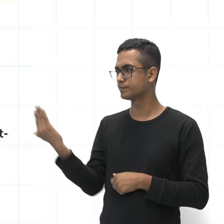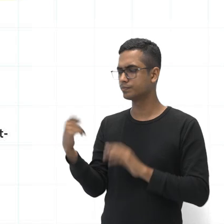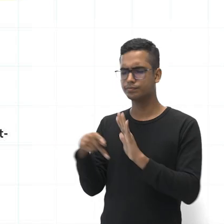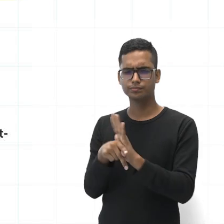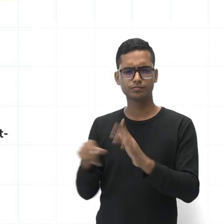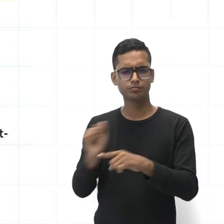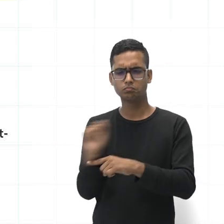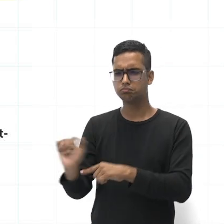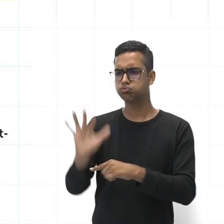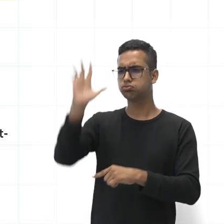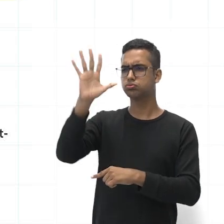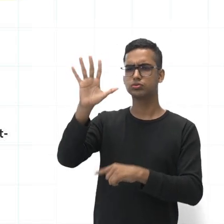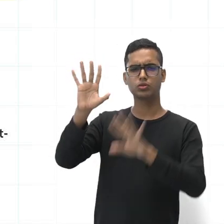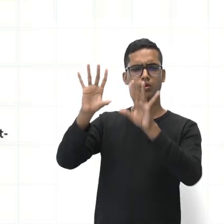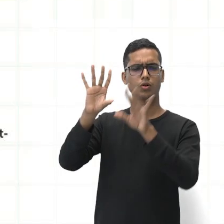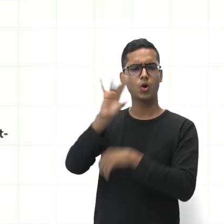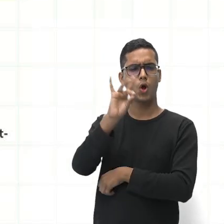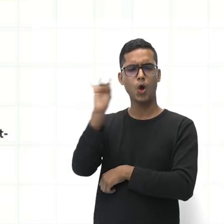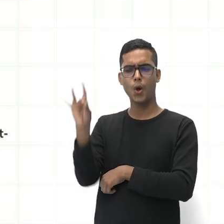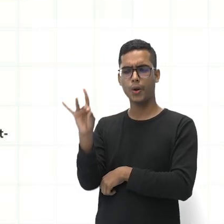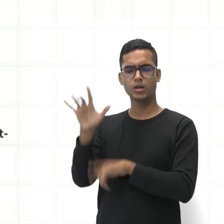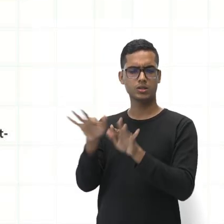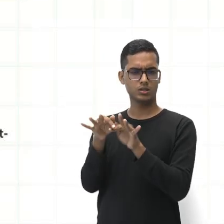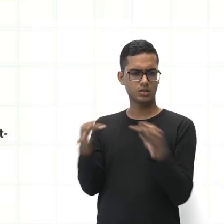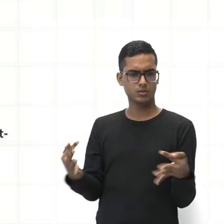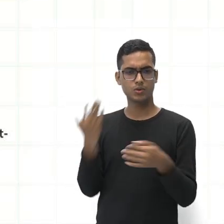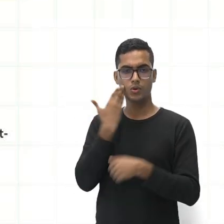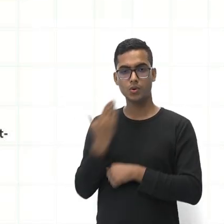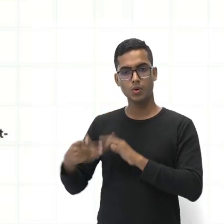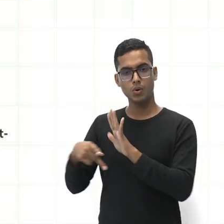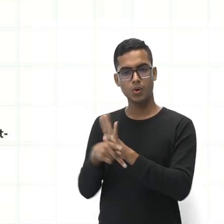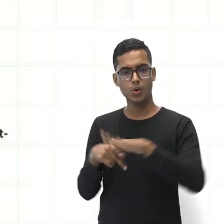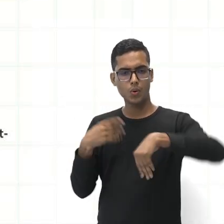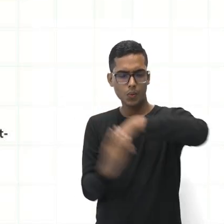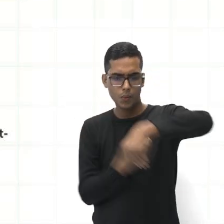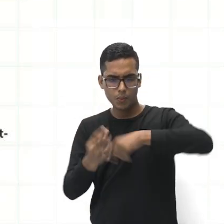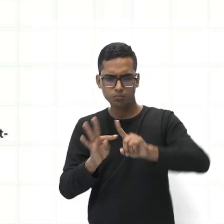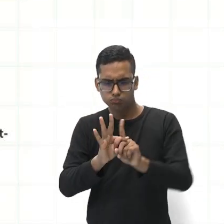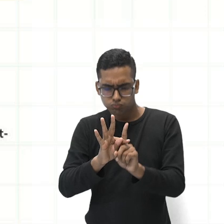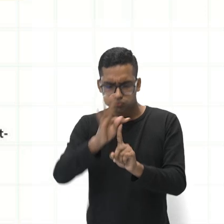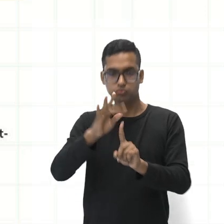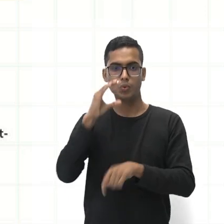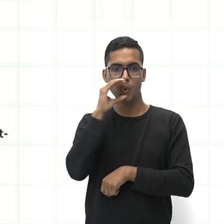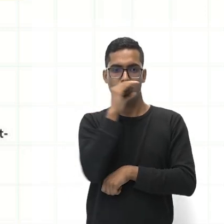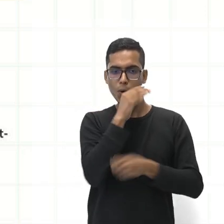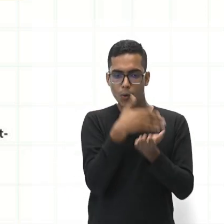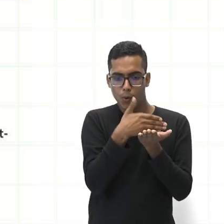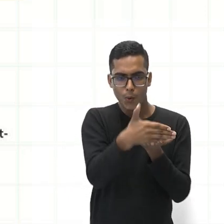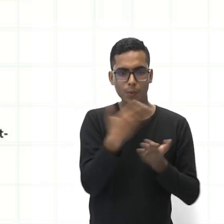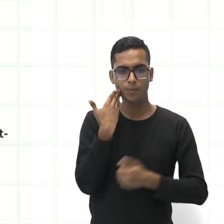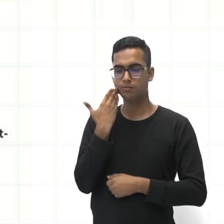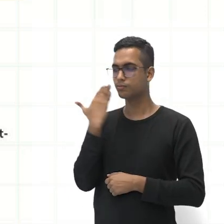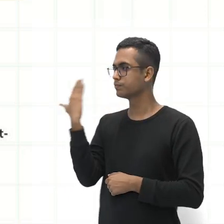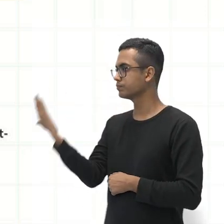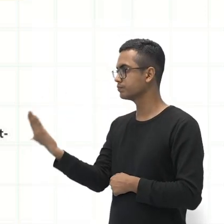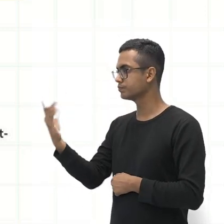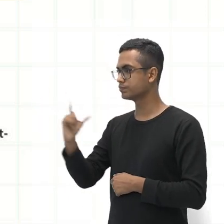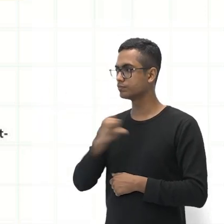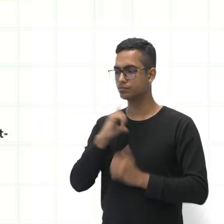professora? Sim, a ebulição é quando o quê? Começa a ferver. Então, aqui a gente tem